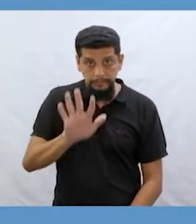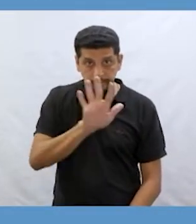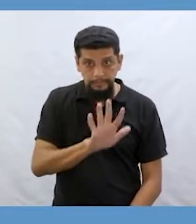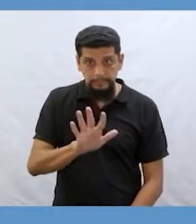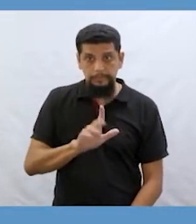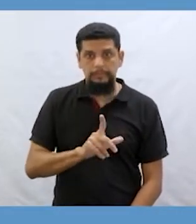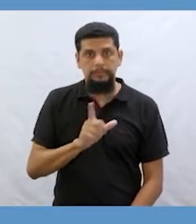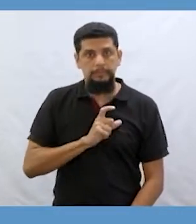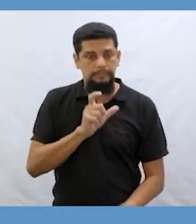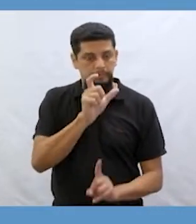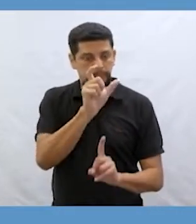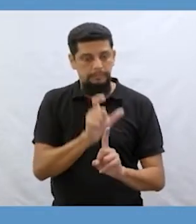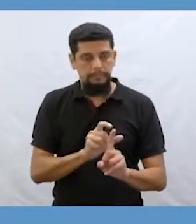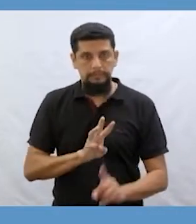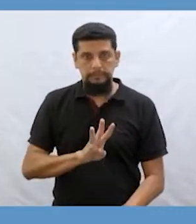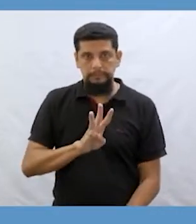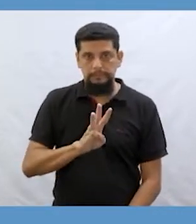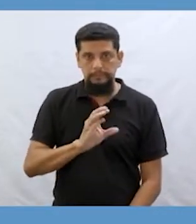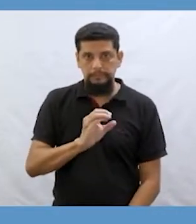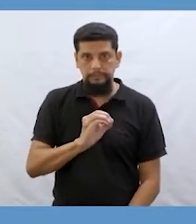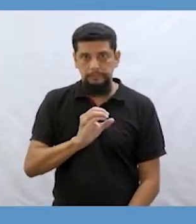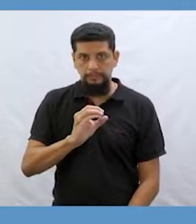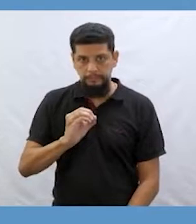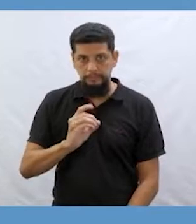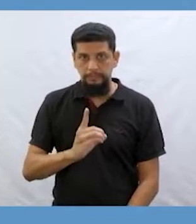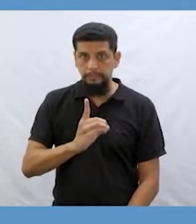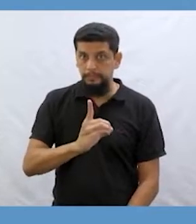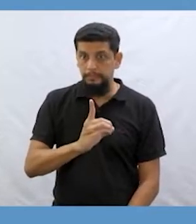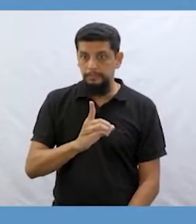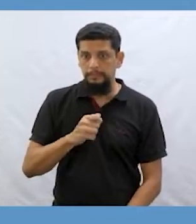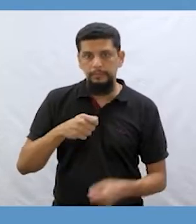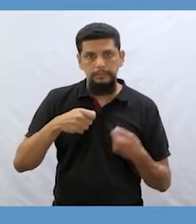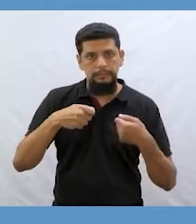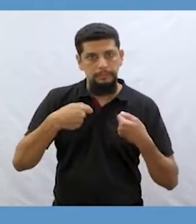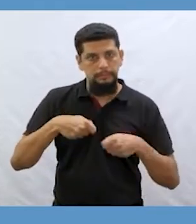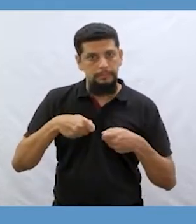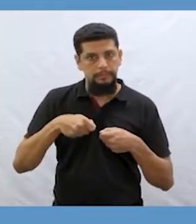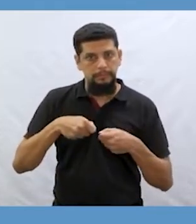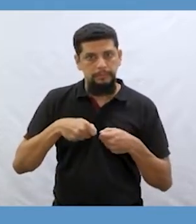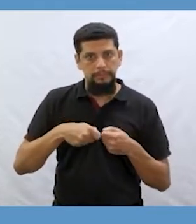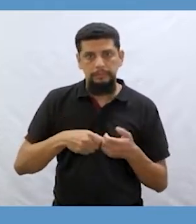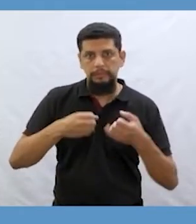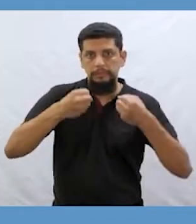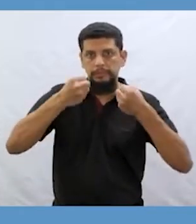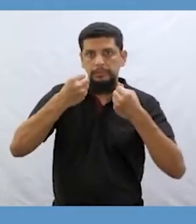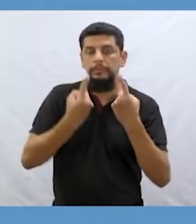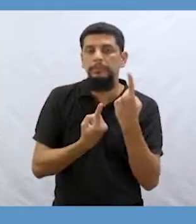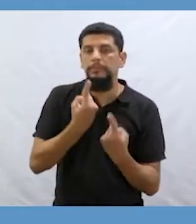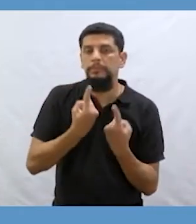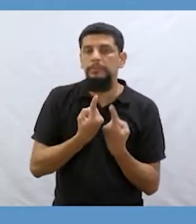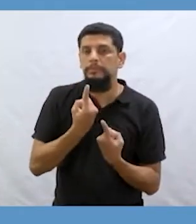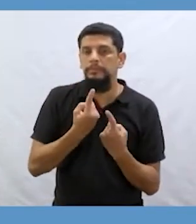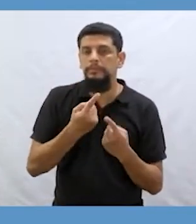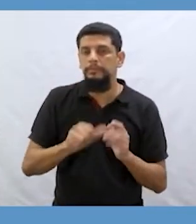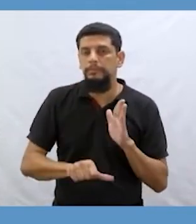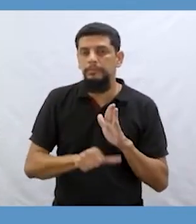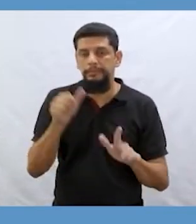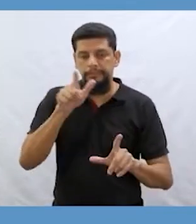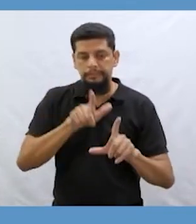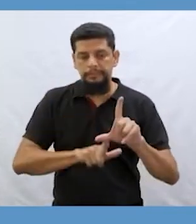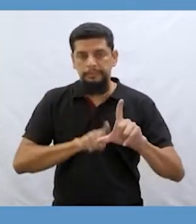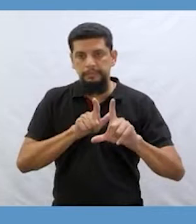Nessa imagem, nós temos lá o personagem, que é o Woody. O que eles precisam fazer ali? Eles precisam nos dizer qual é a letra,